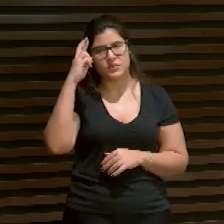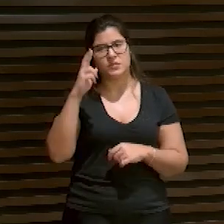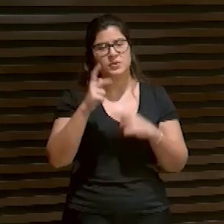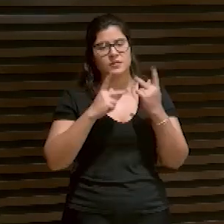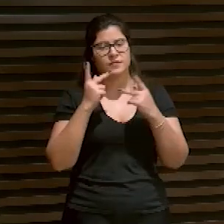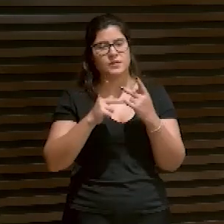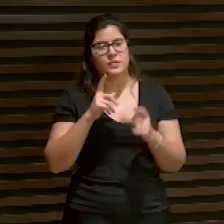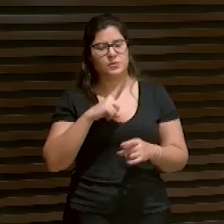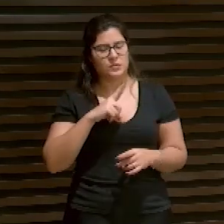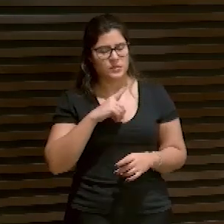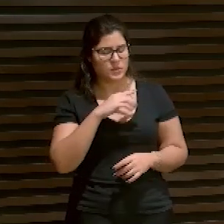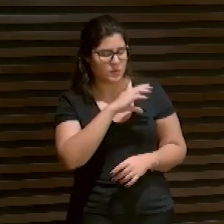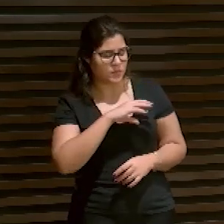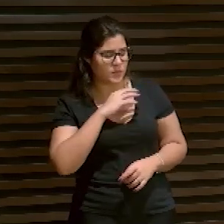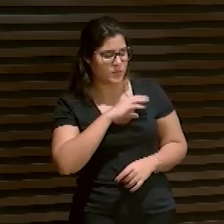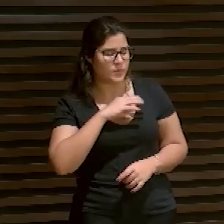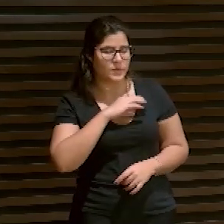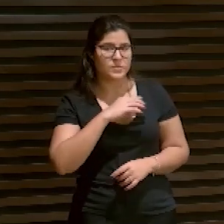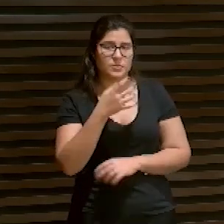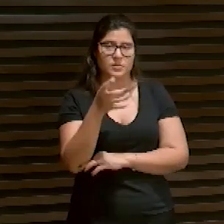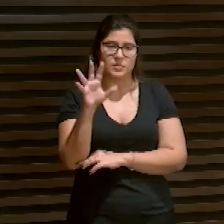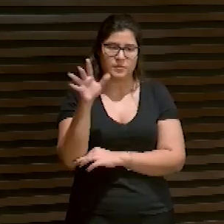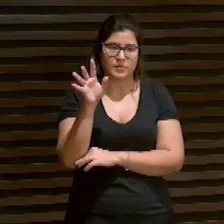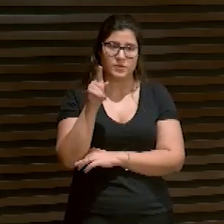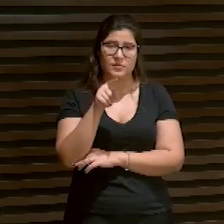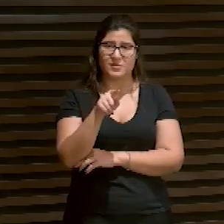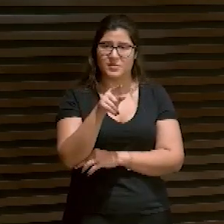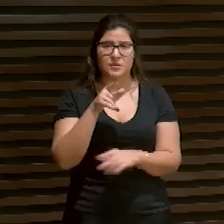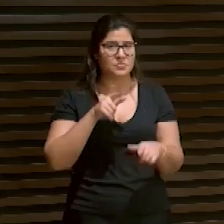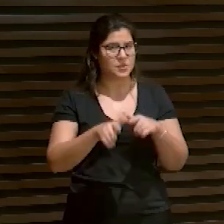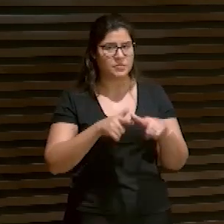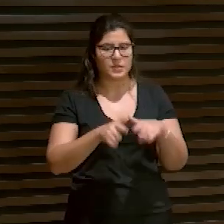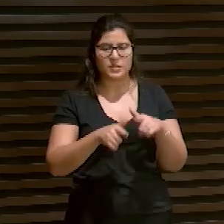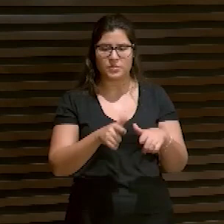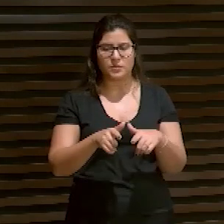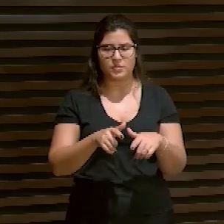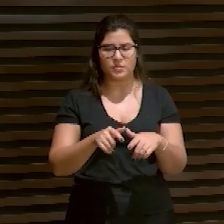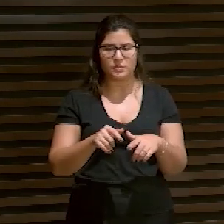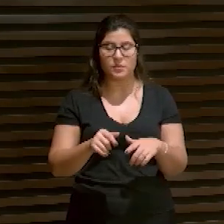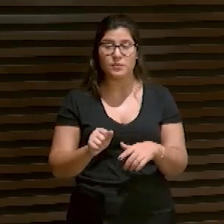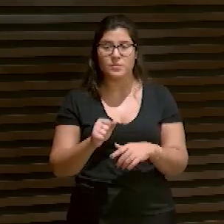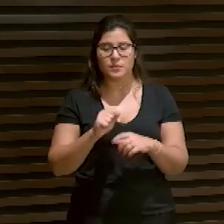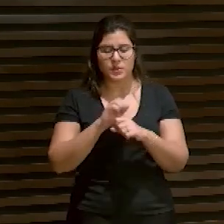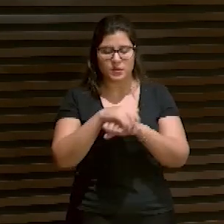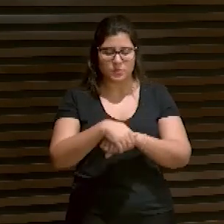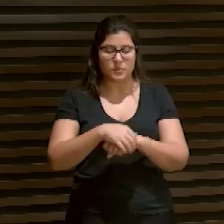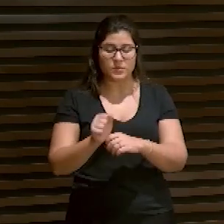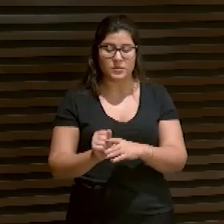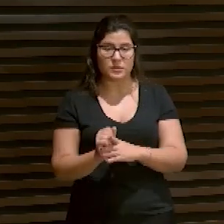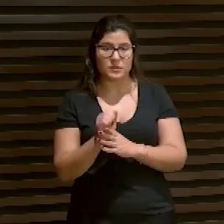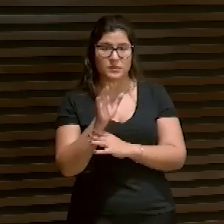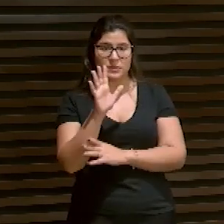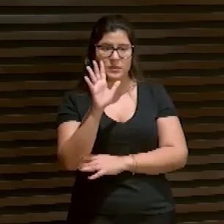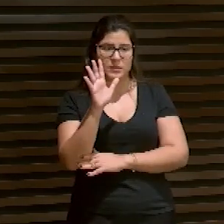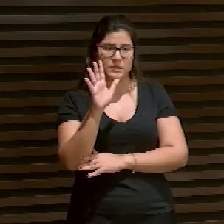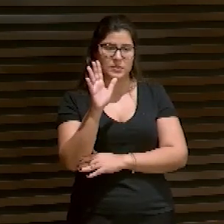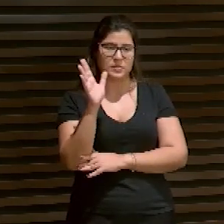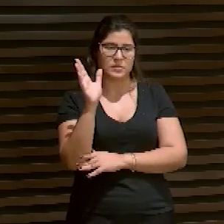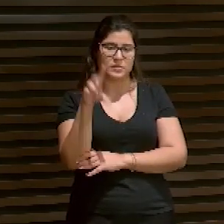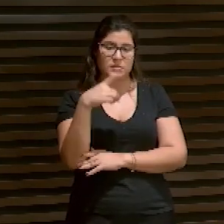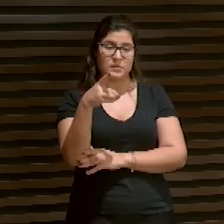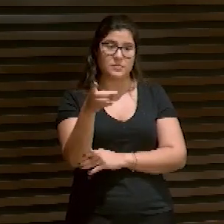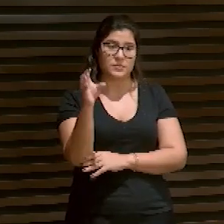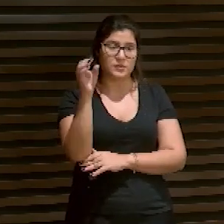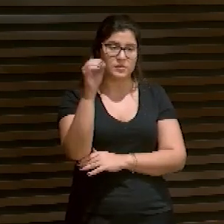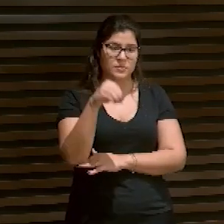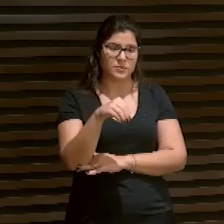custou trabalho, a qual não fizeste crescer, que numa noite nasceu e numa noite pereceu? E não hei de eu ter compaixão da grande